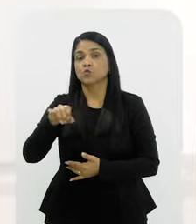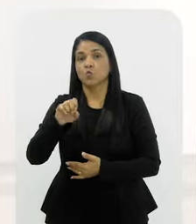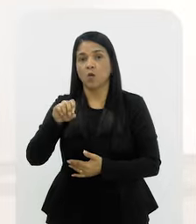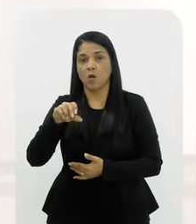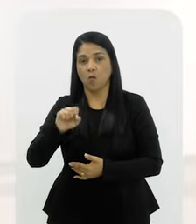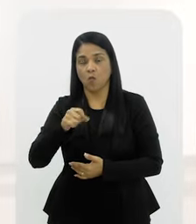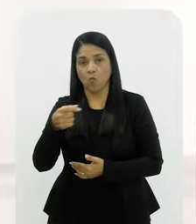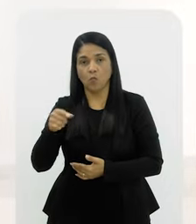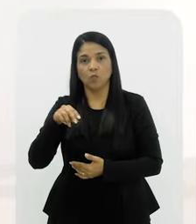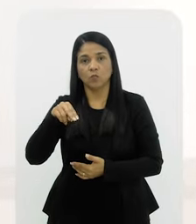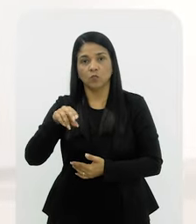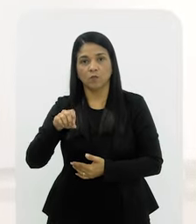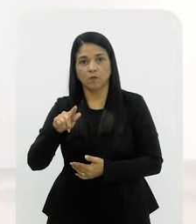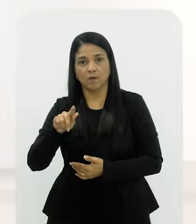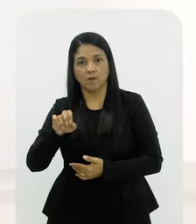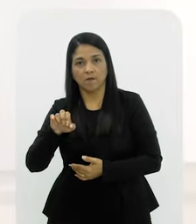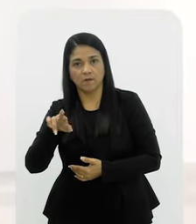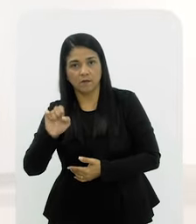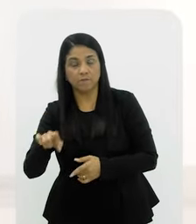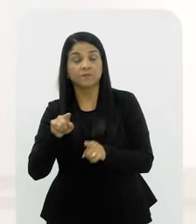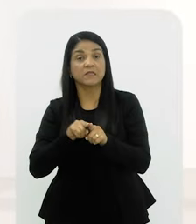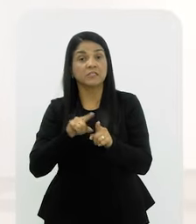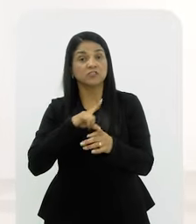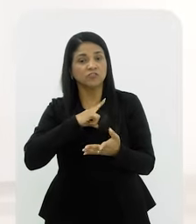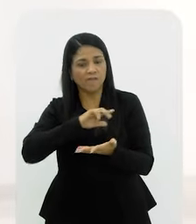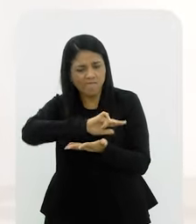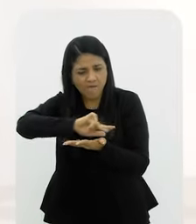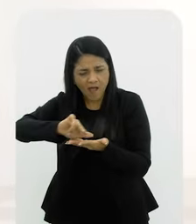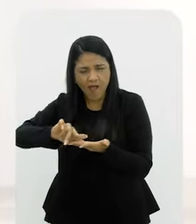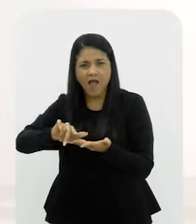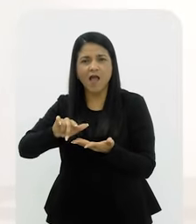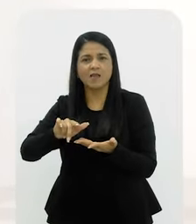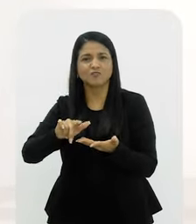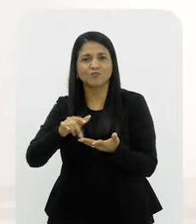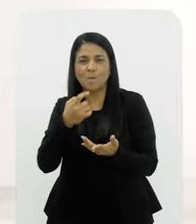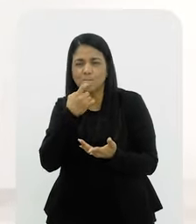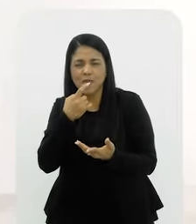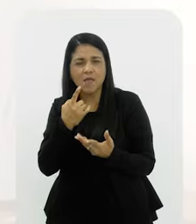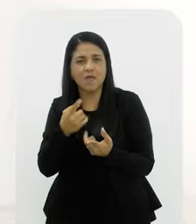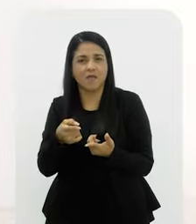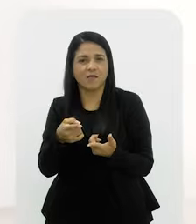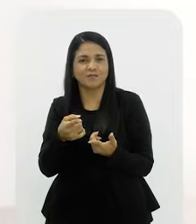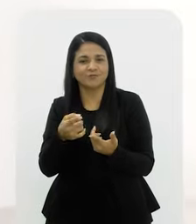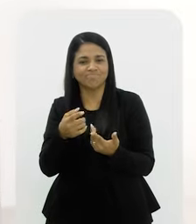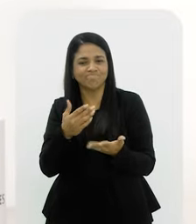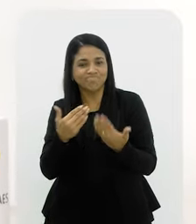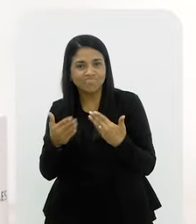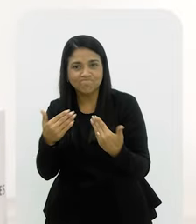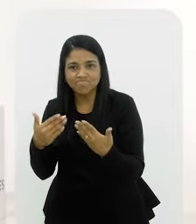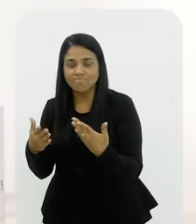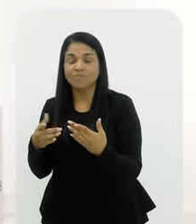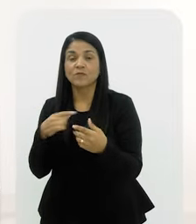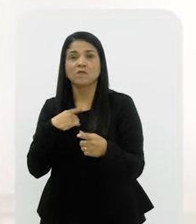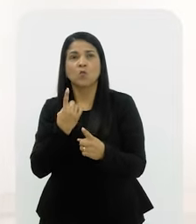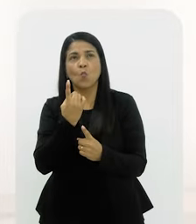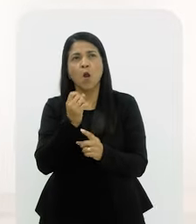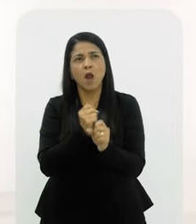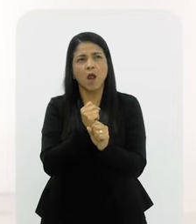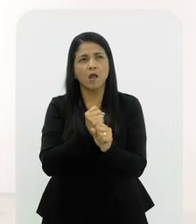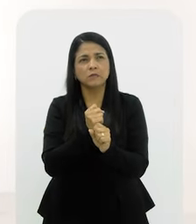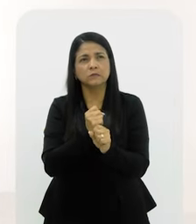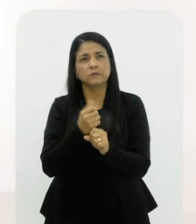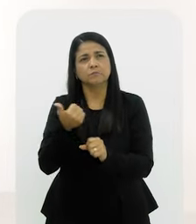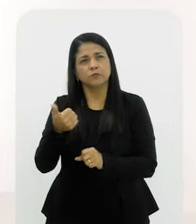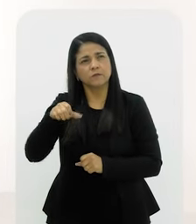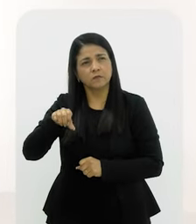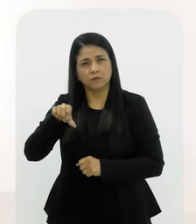gravadora do João Nogueira, tudo esse disco que eu estava. Então eu estava muito ali perto, muito próximo. E teve